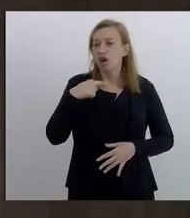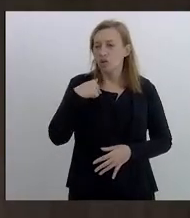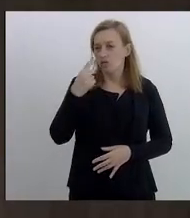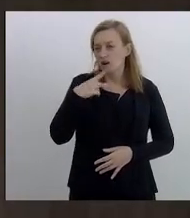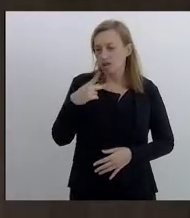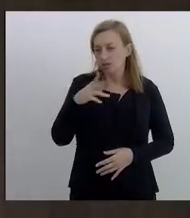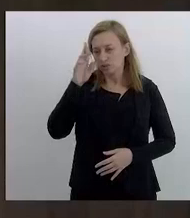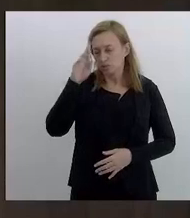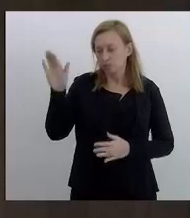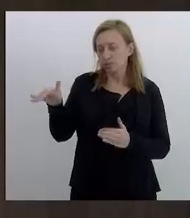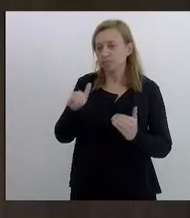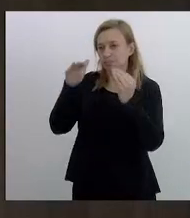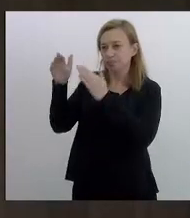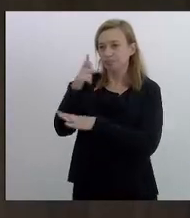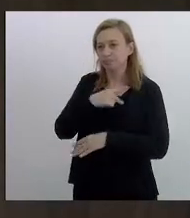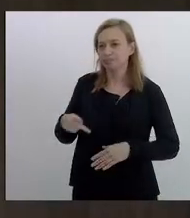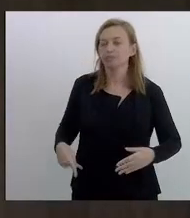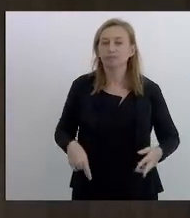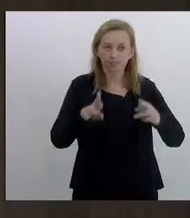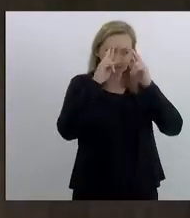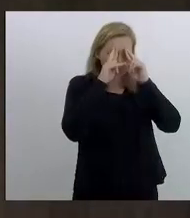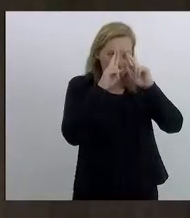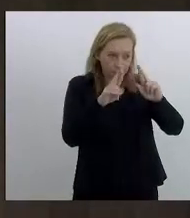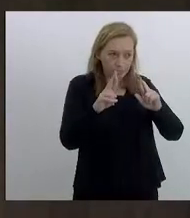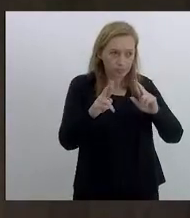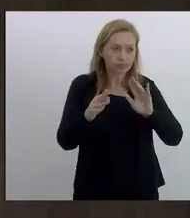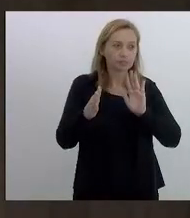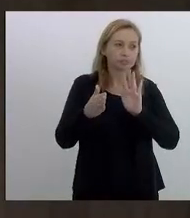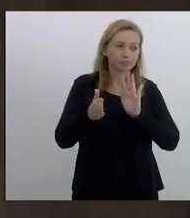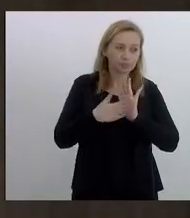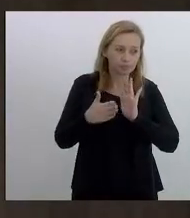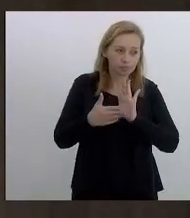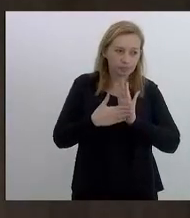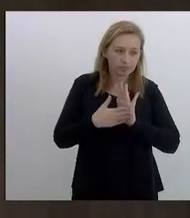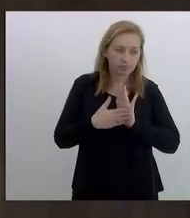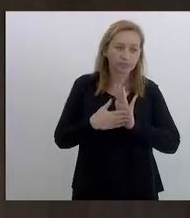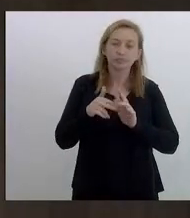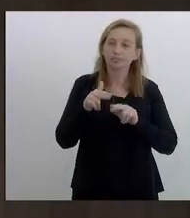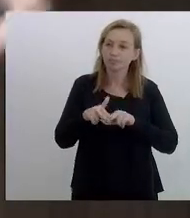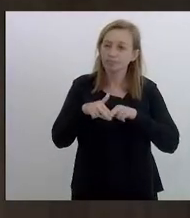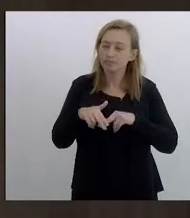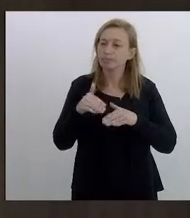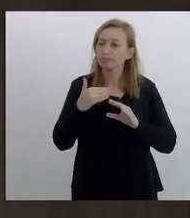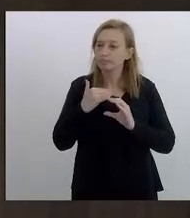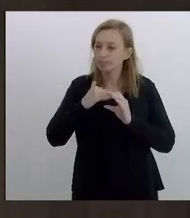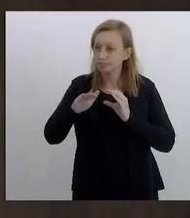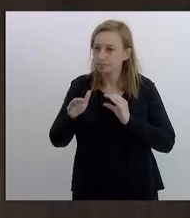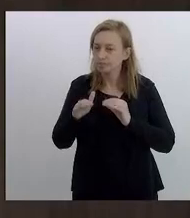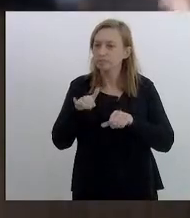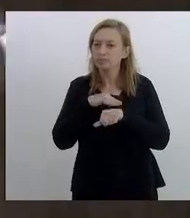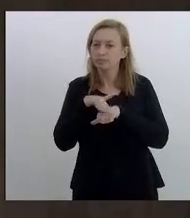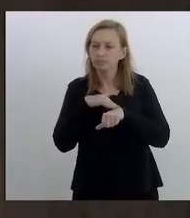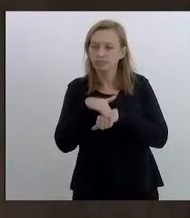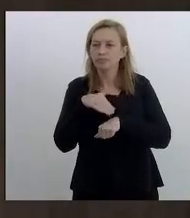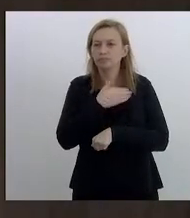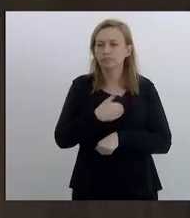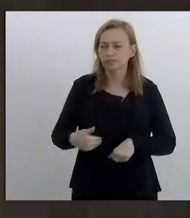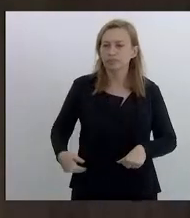Excelência, respeitando a uma proposta, e por isso eu encaminhei uma conversa com o governador, é